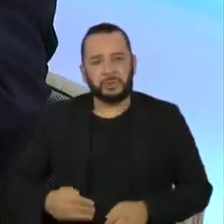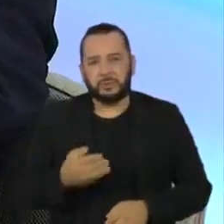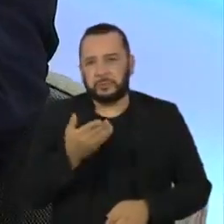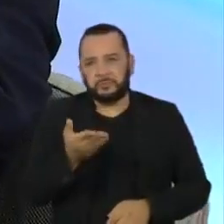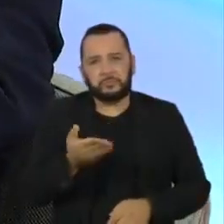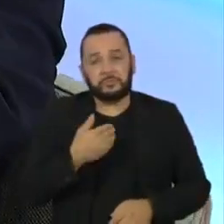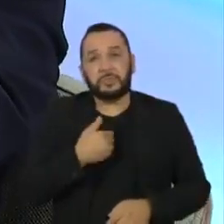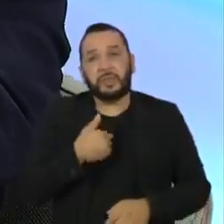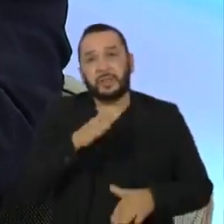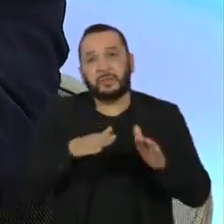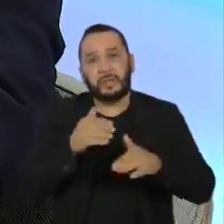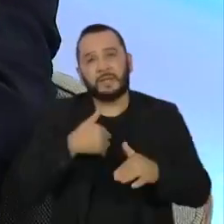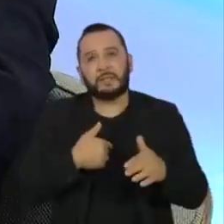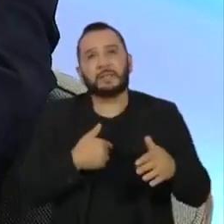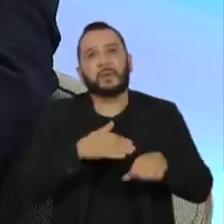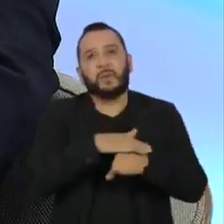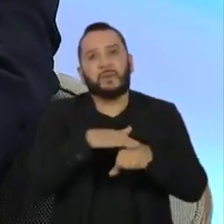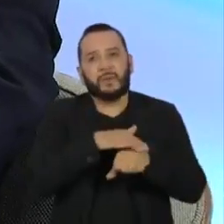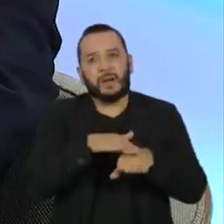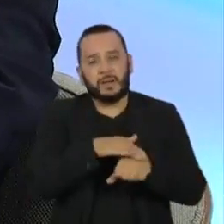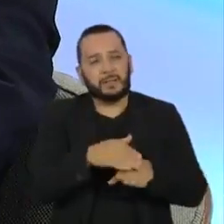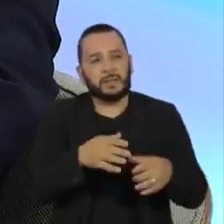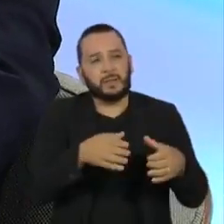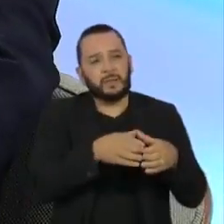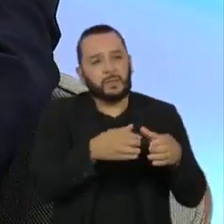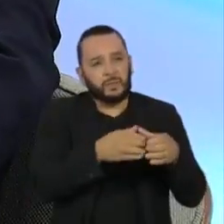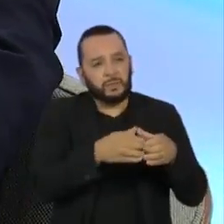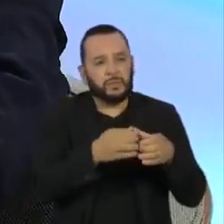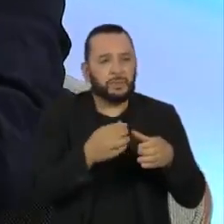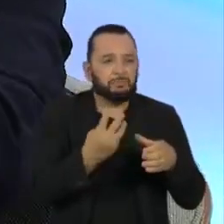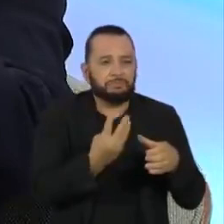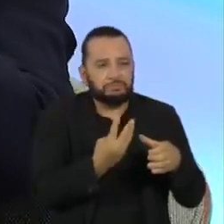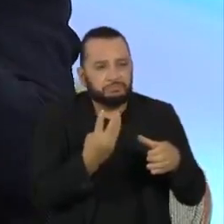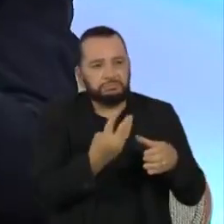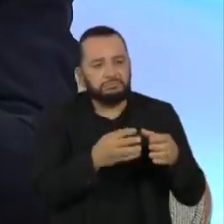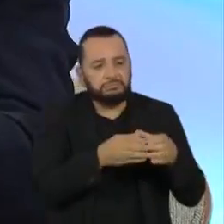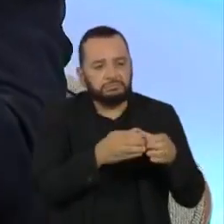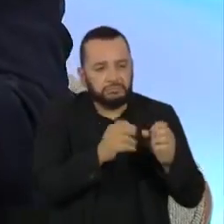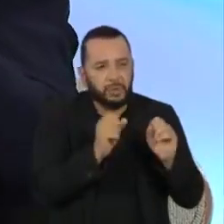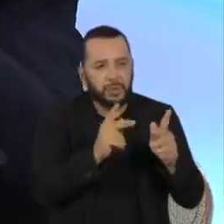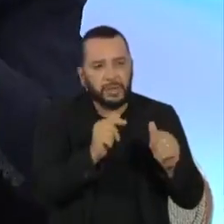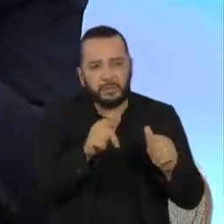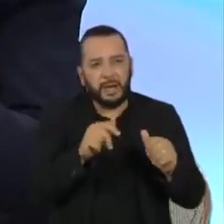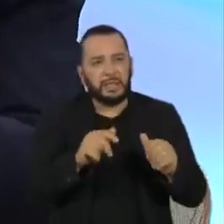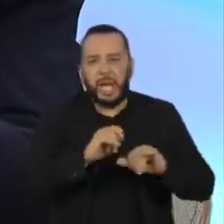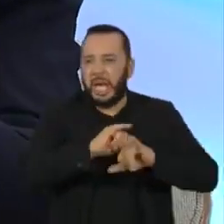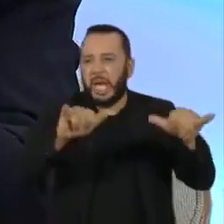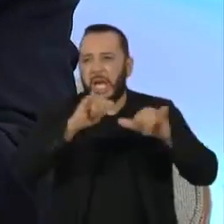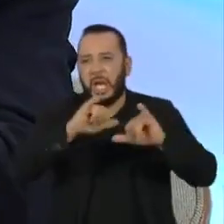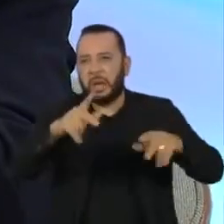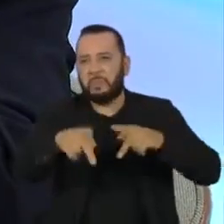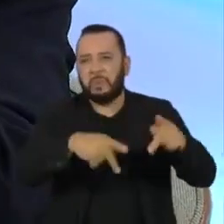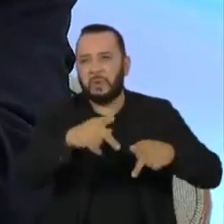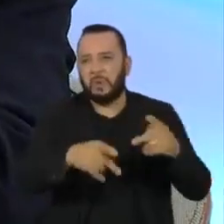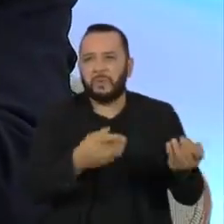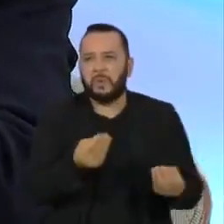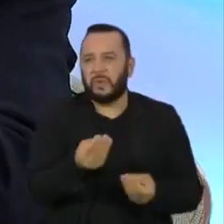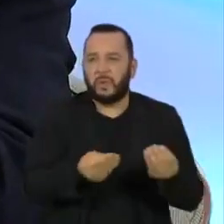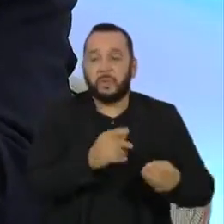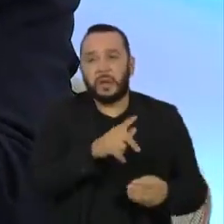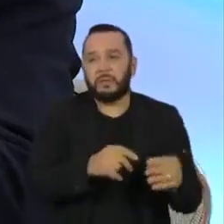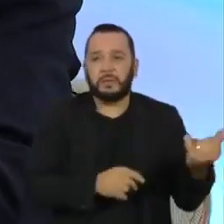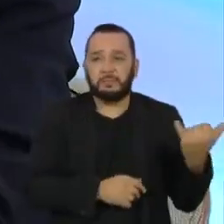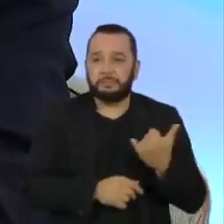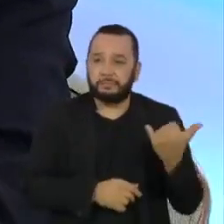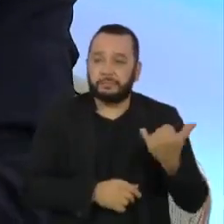se caberia numa conversa três quatro pessoas mas imagina uma multidão aí ele me disse eu vou contar algumas coisas se passaram